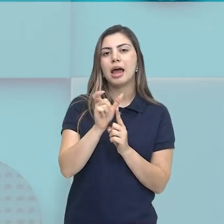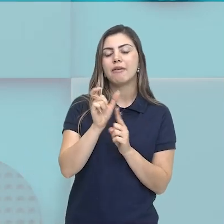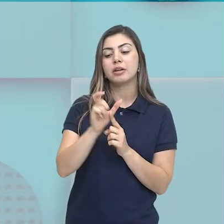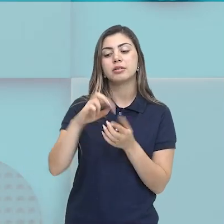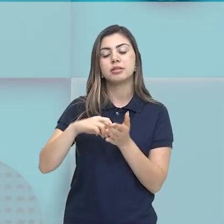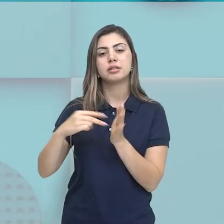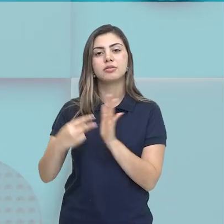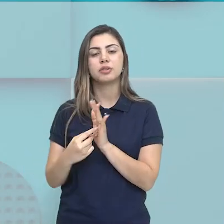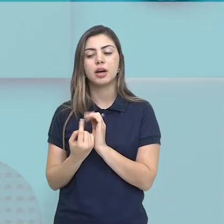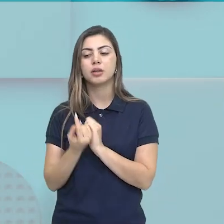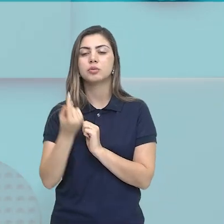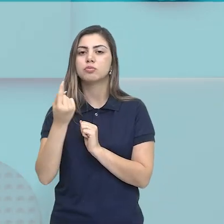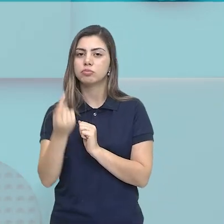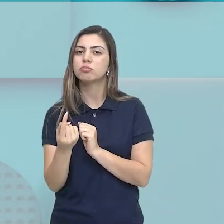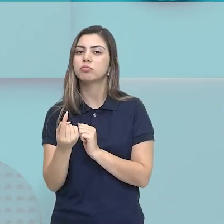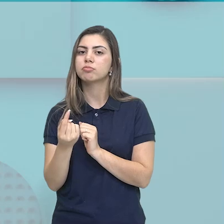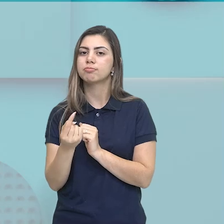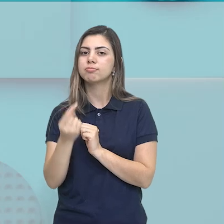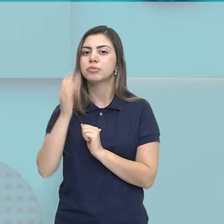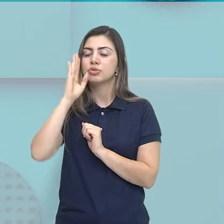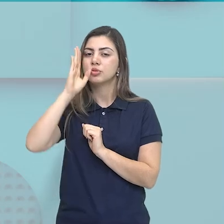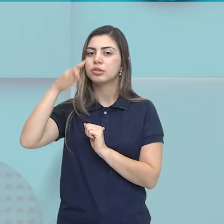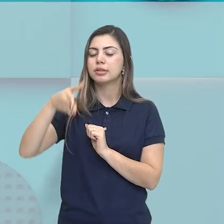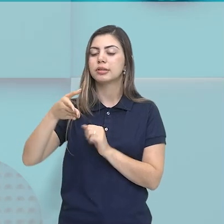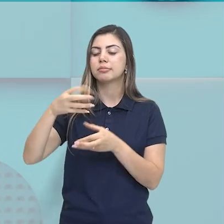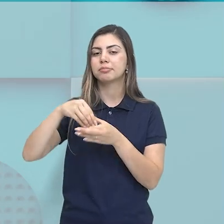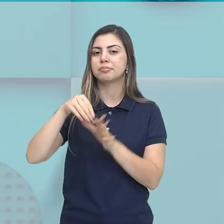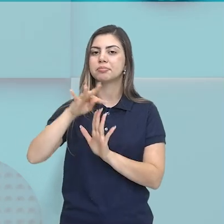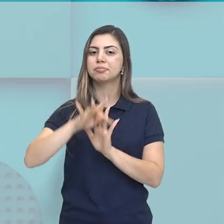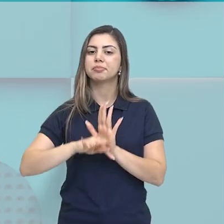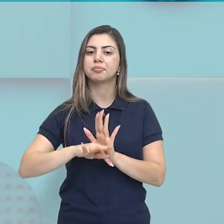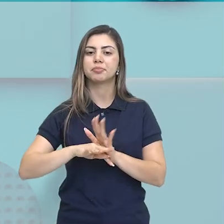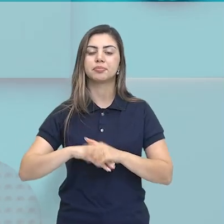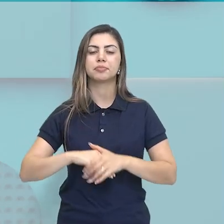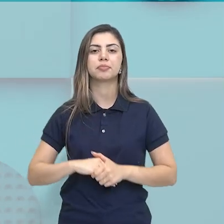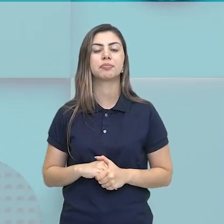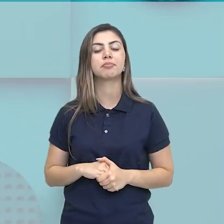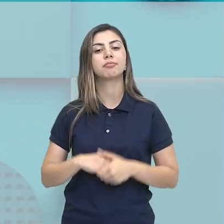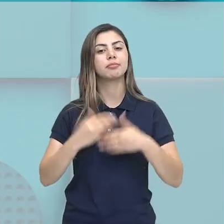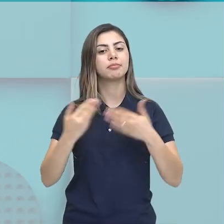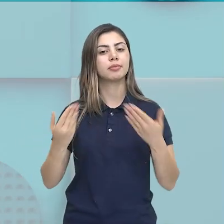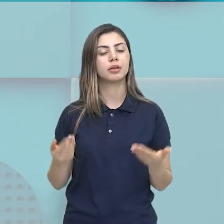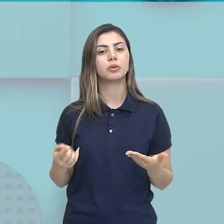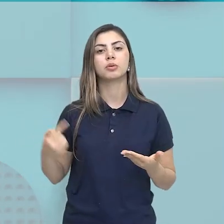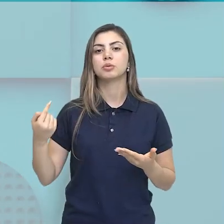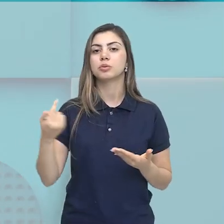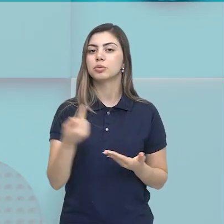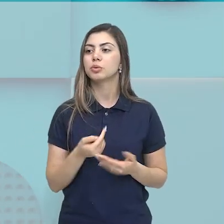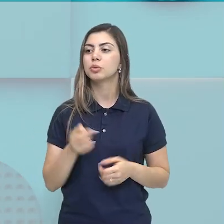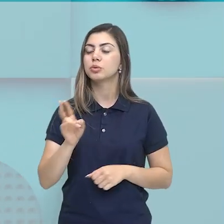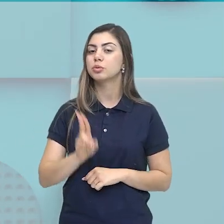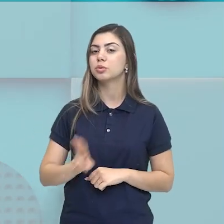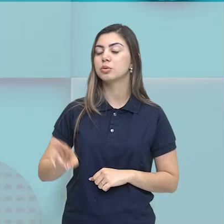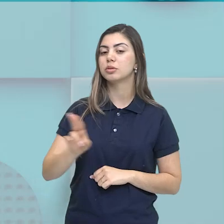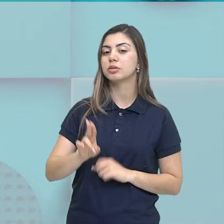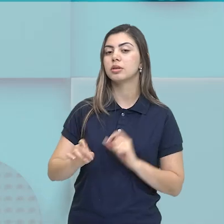da interpretação que nós devemos dar ao texto. Então, é para isso que nós utilizamos, né, o sentido,